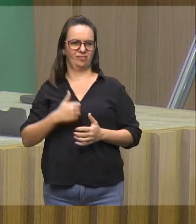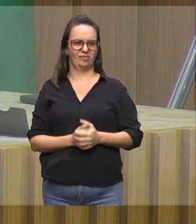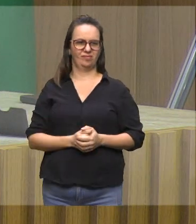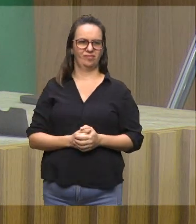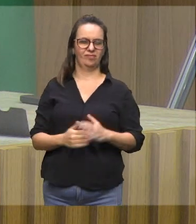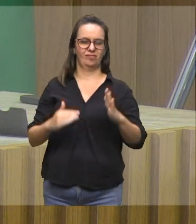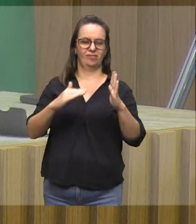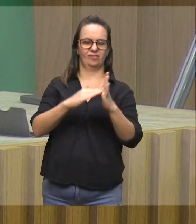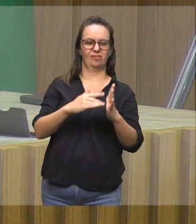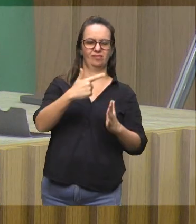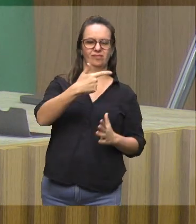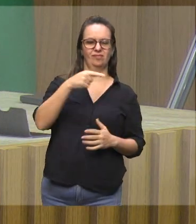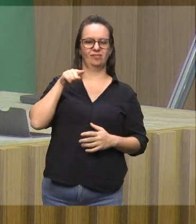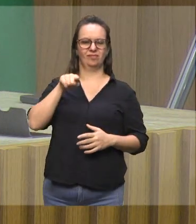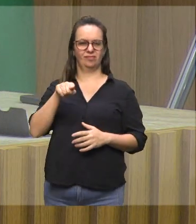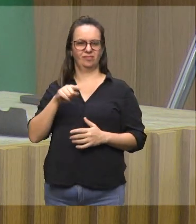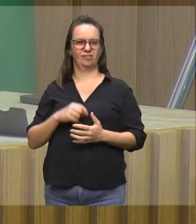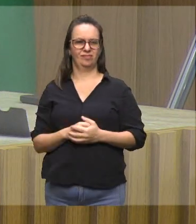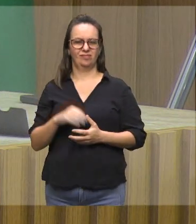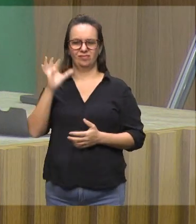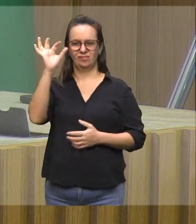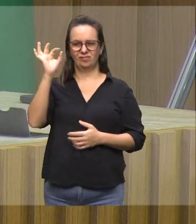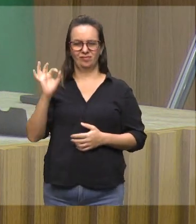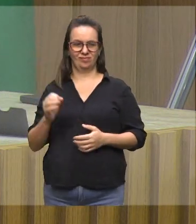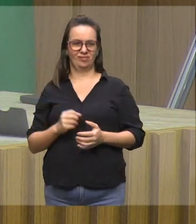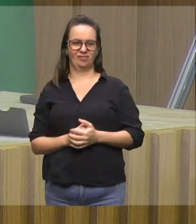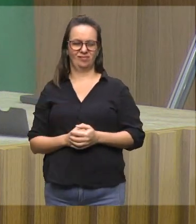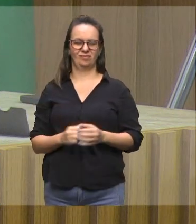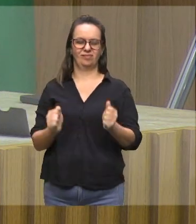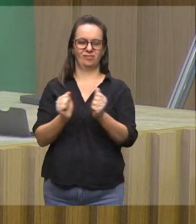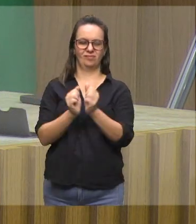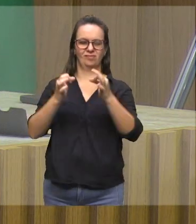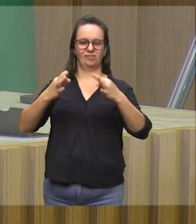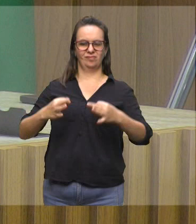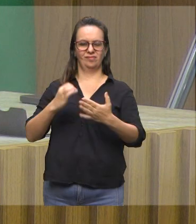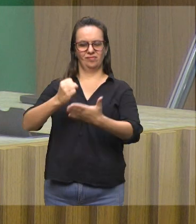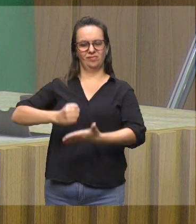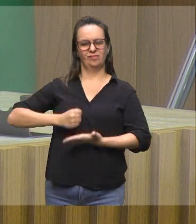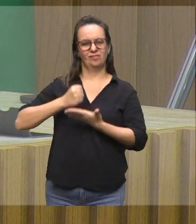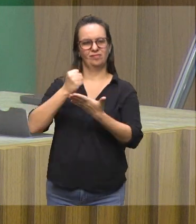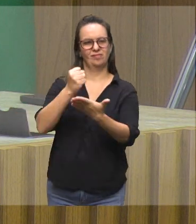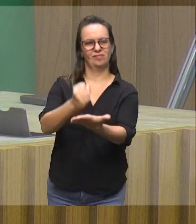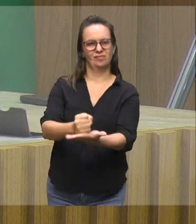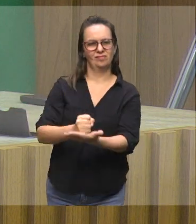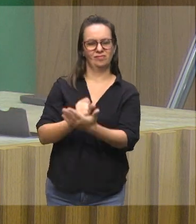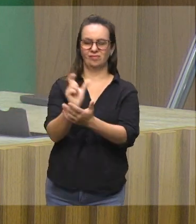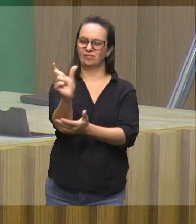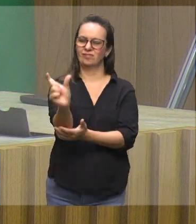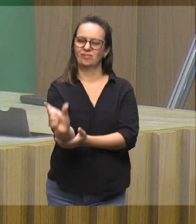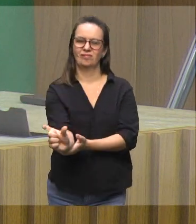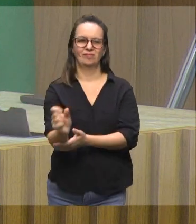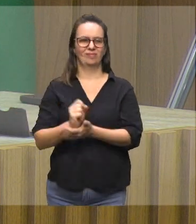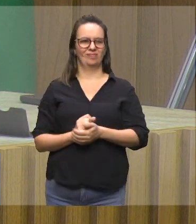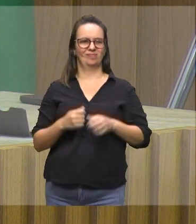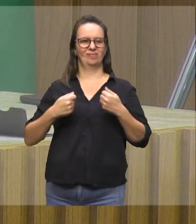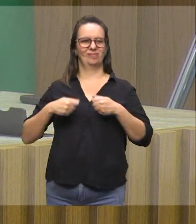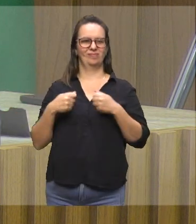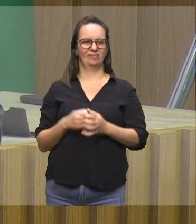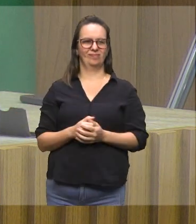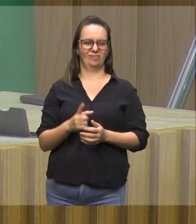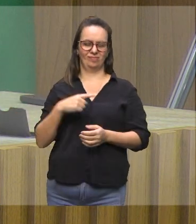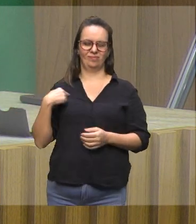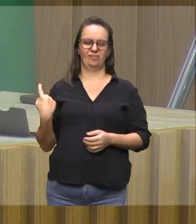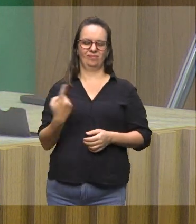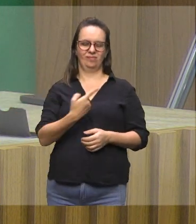2%, o que com certeza vai ter um impacto lá na ponta, lá na sociedade, onde as pessoas mais precisam. Porque nós, vereadores,